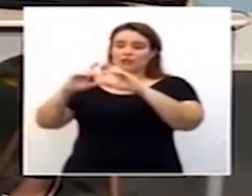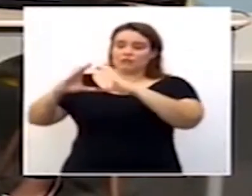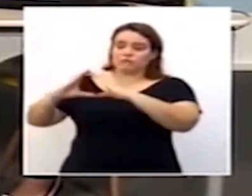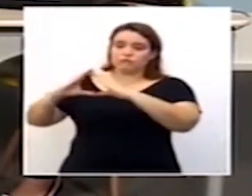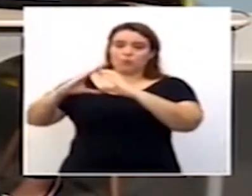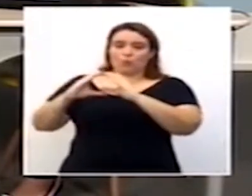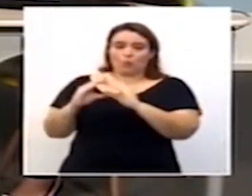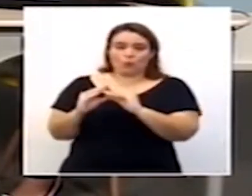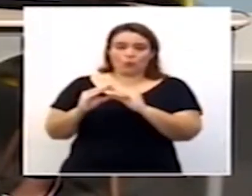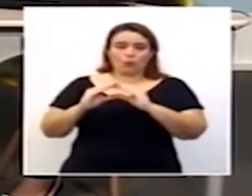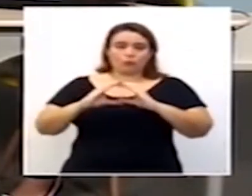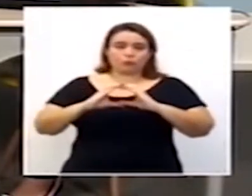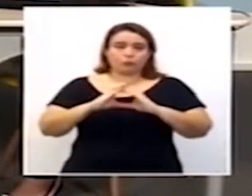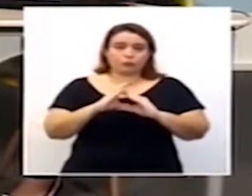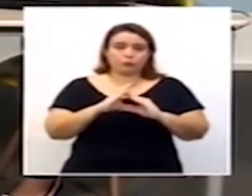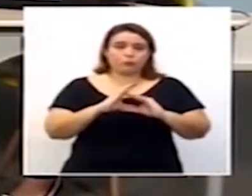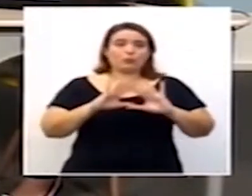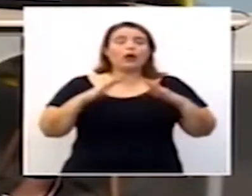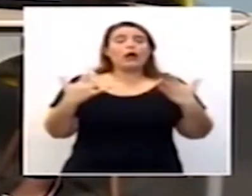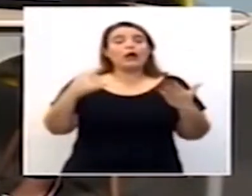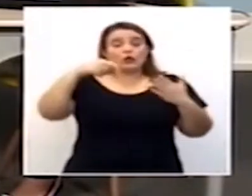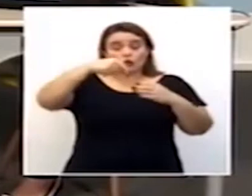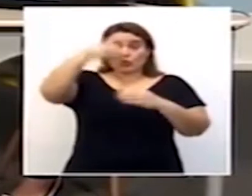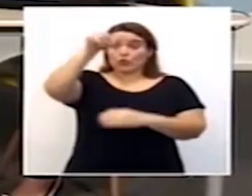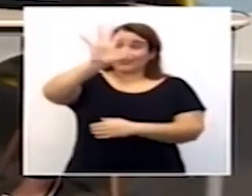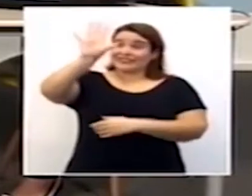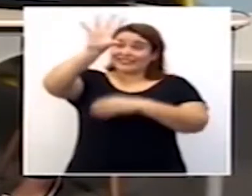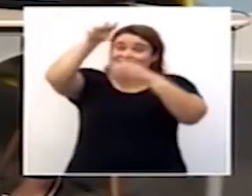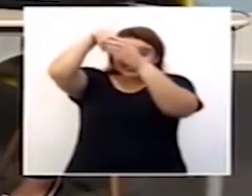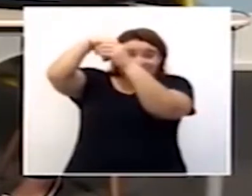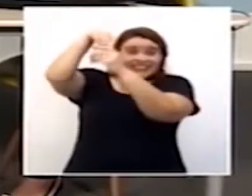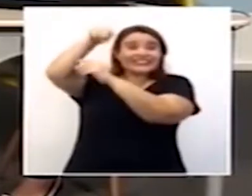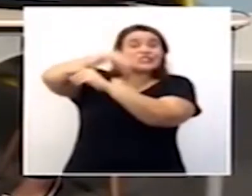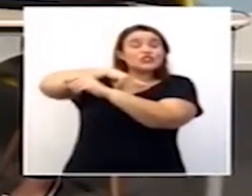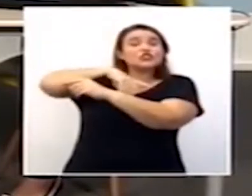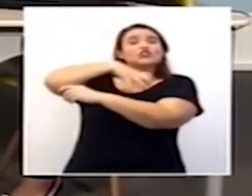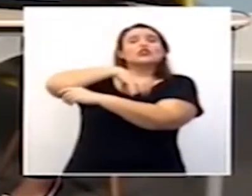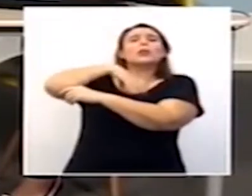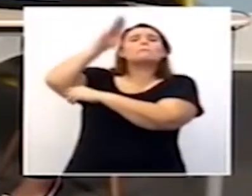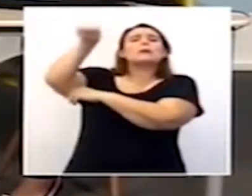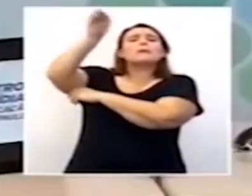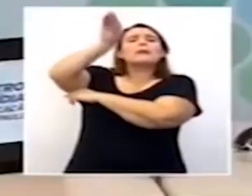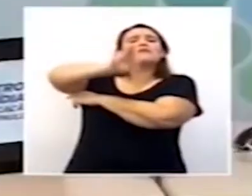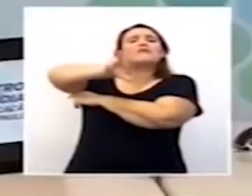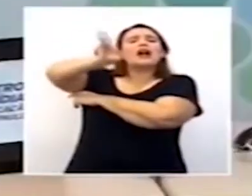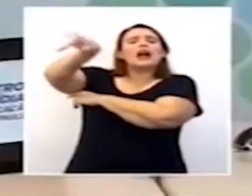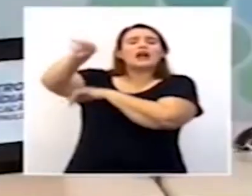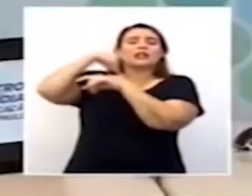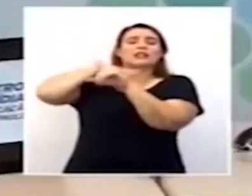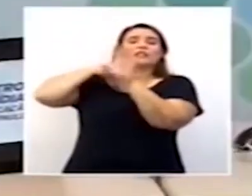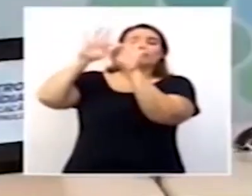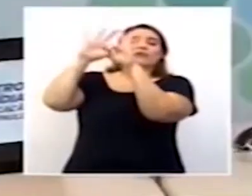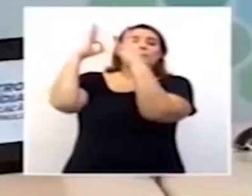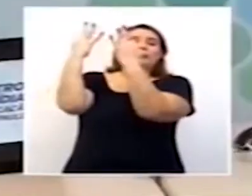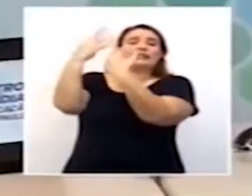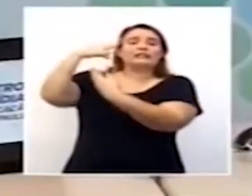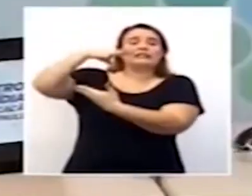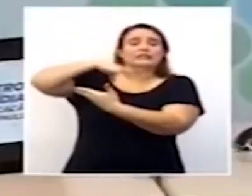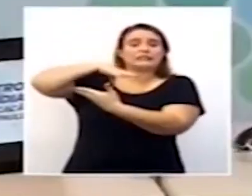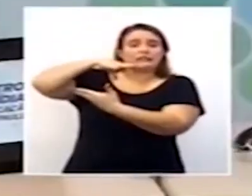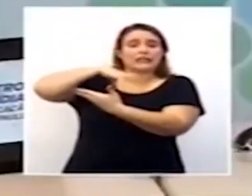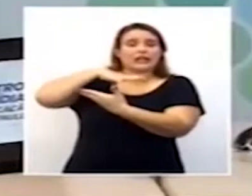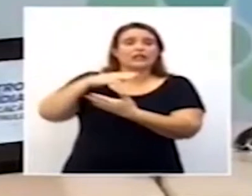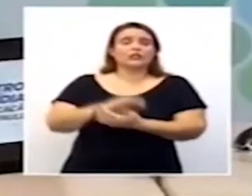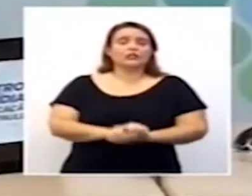forma dentro do nordeste nós temos várias falas diferentes também né várias coisas falar que dentro de uma família dentro de uma cidade né